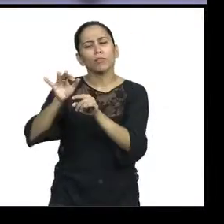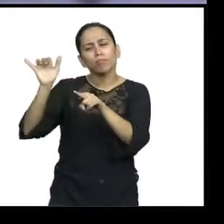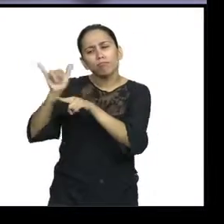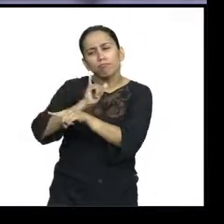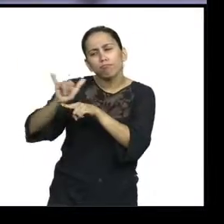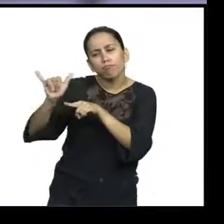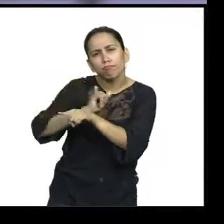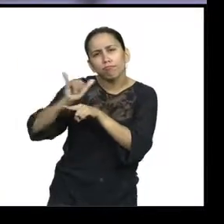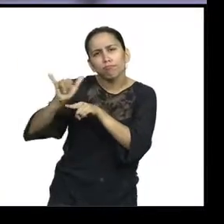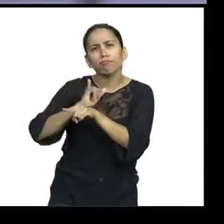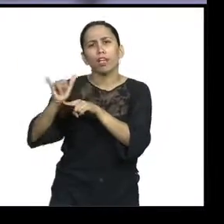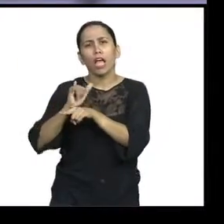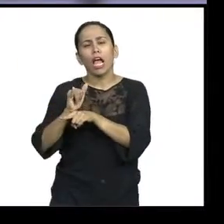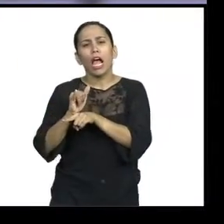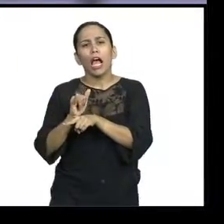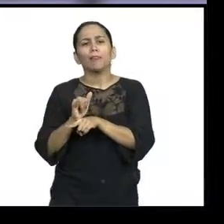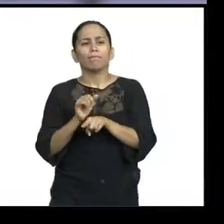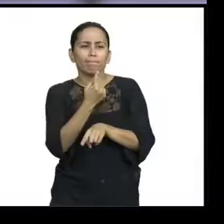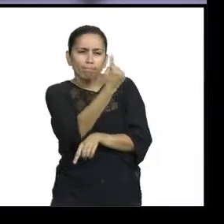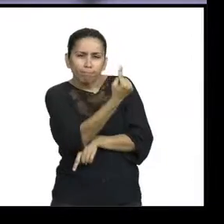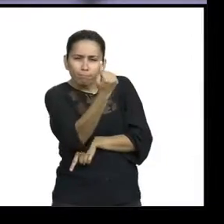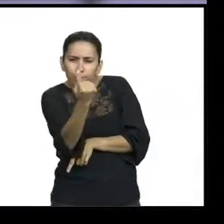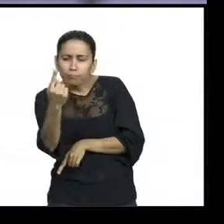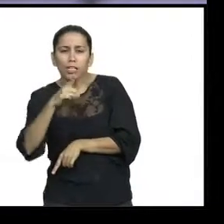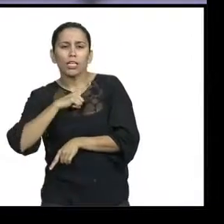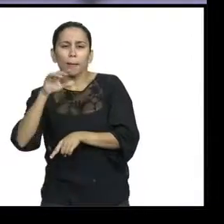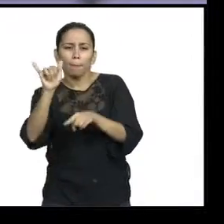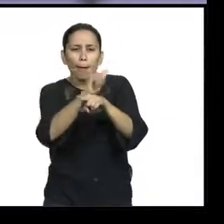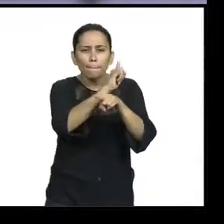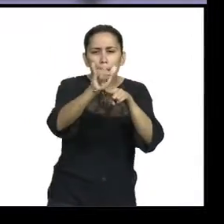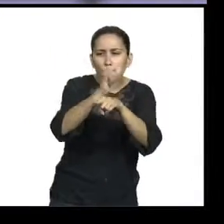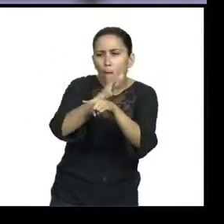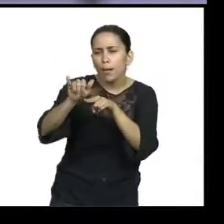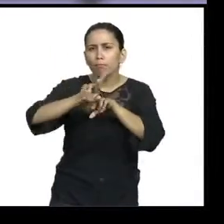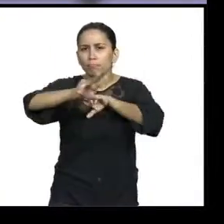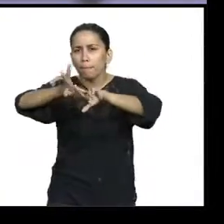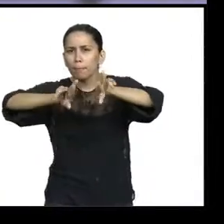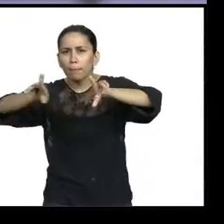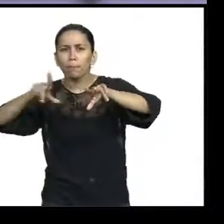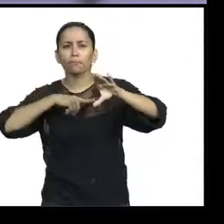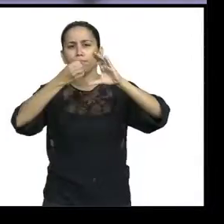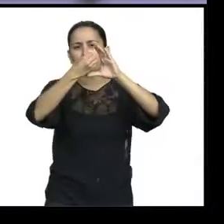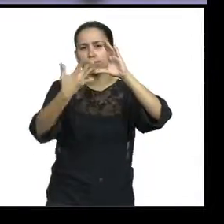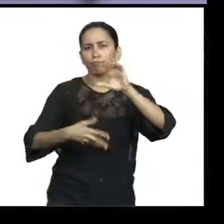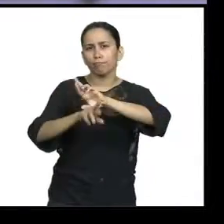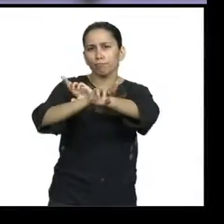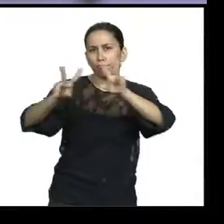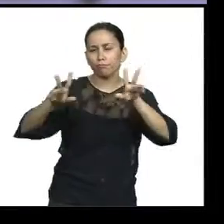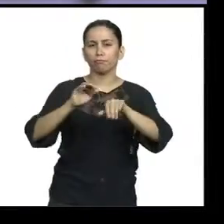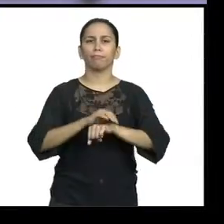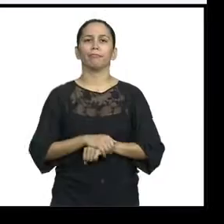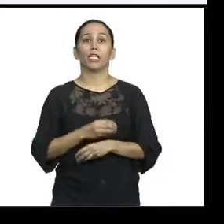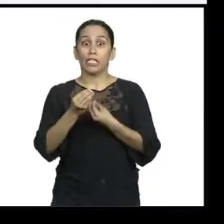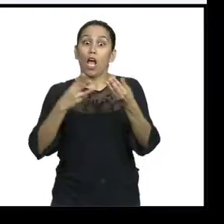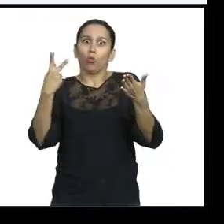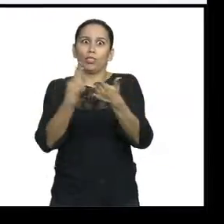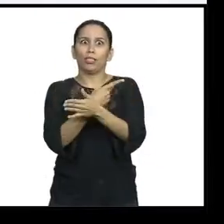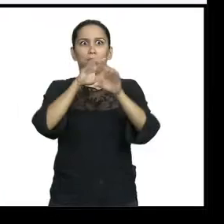com a característica de cada uma e estabelece os procedimentos de emergência. Isso inclui as orientações em caso de vazamento de